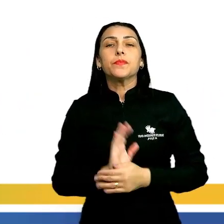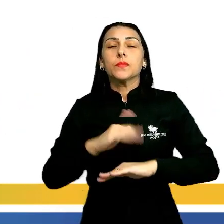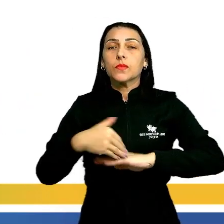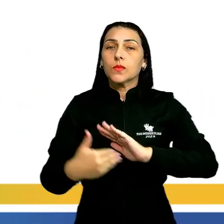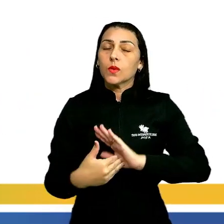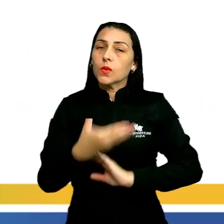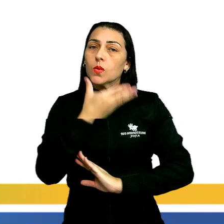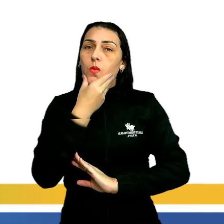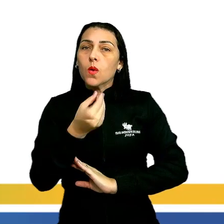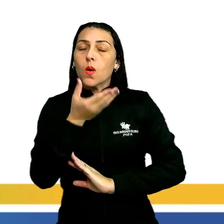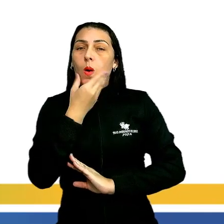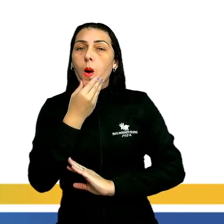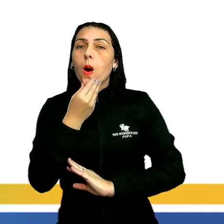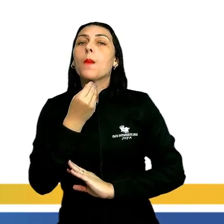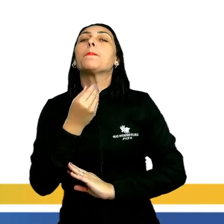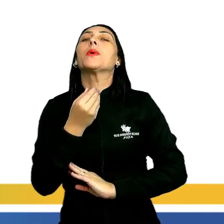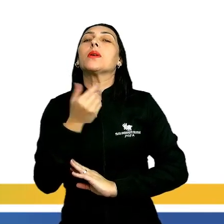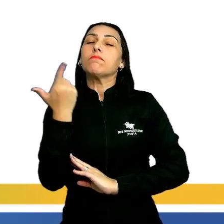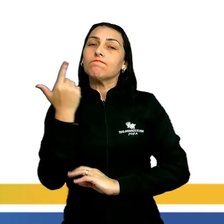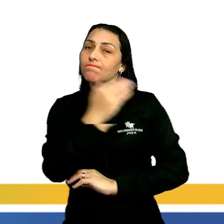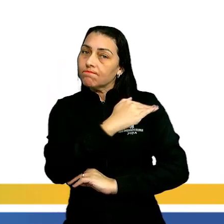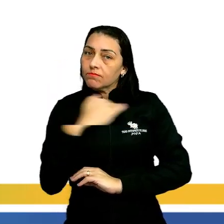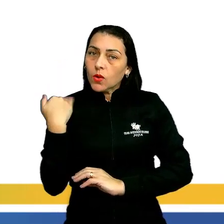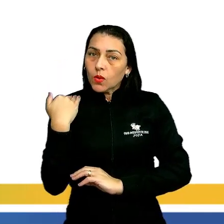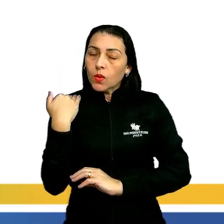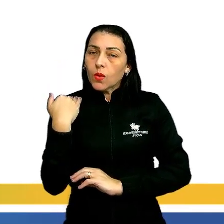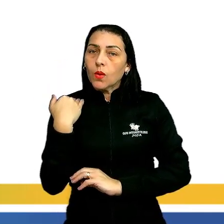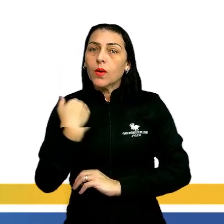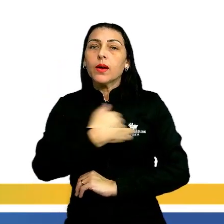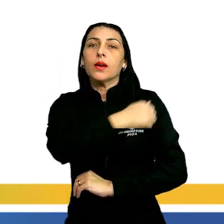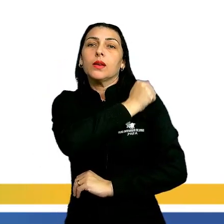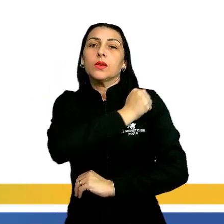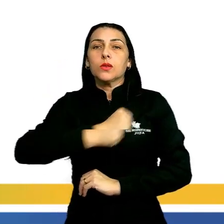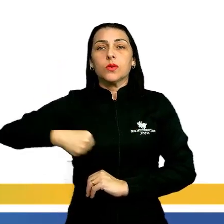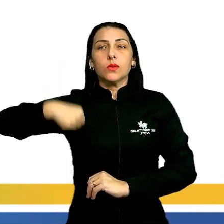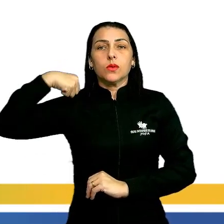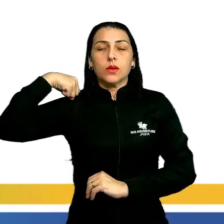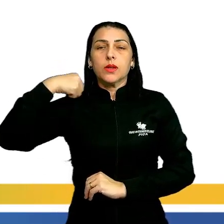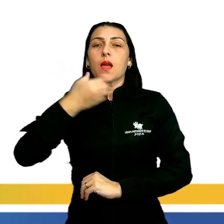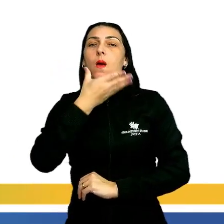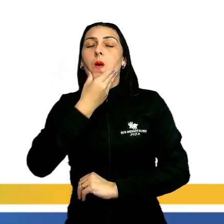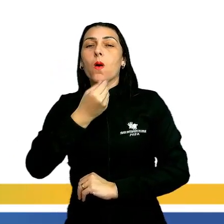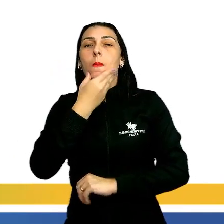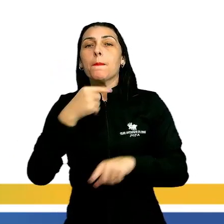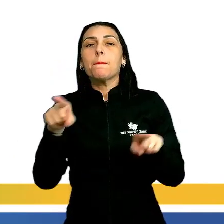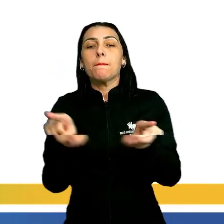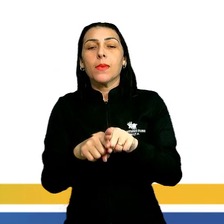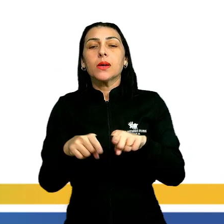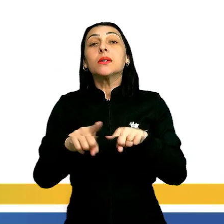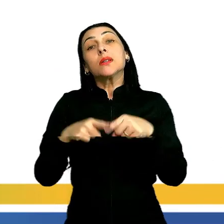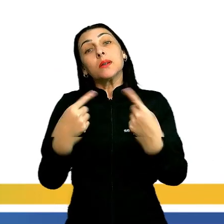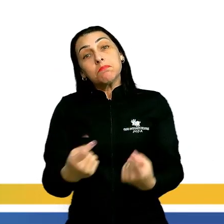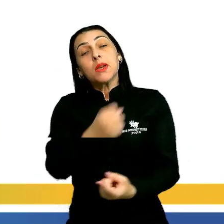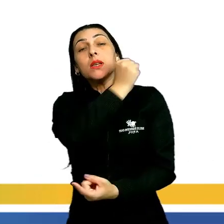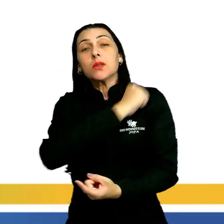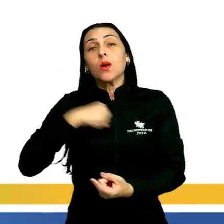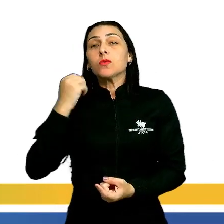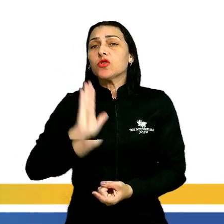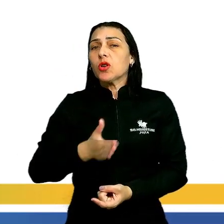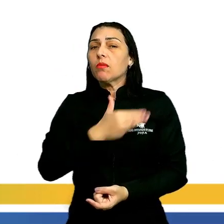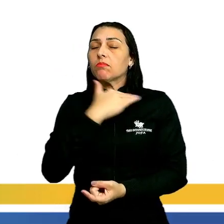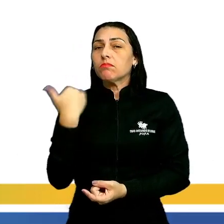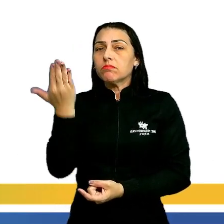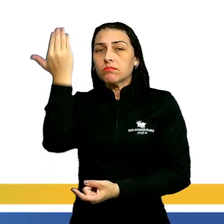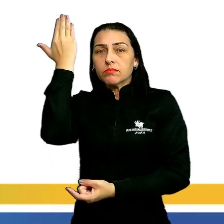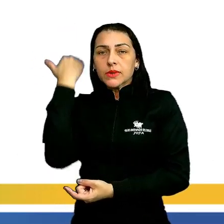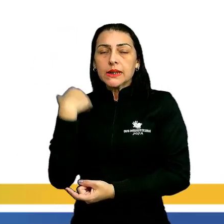Todos os homens são mortais. Sócrates é homem, logo, Sócrates é mortal. Então, nós temos aí